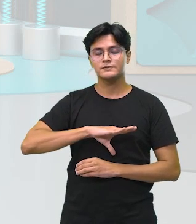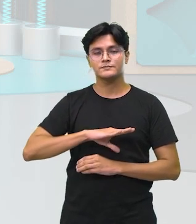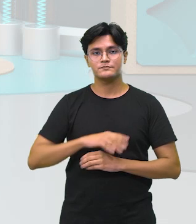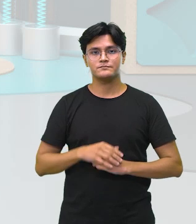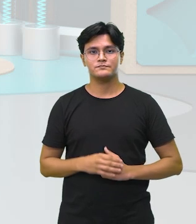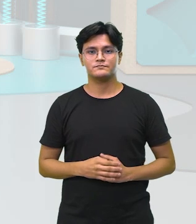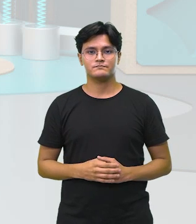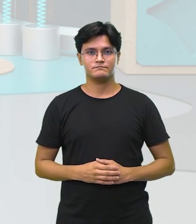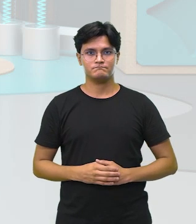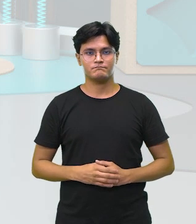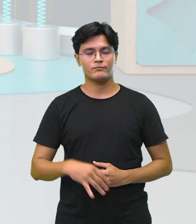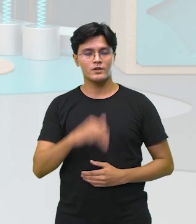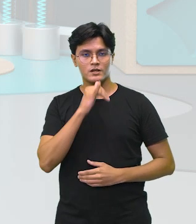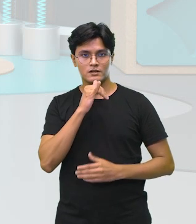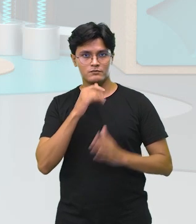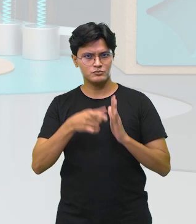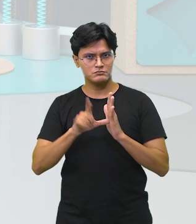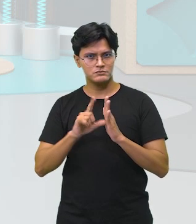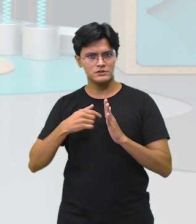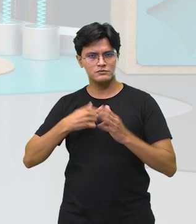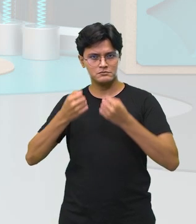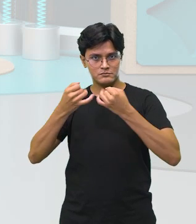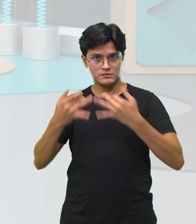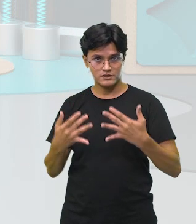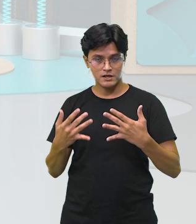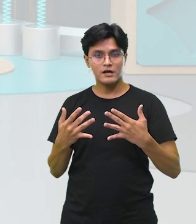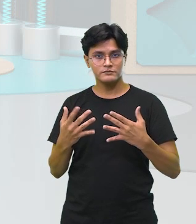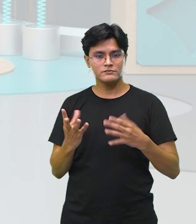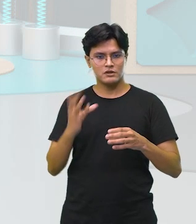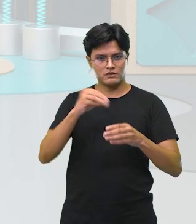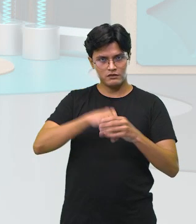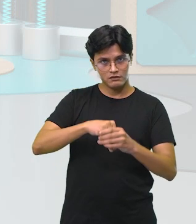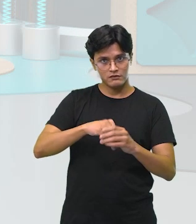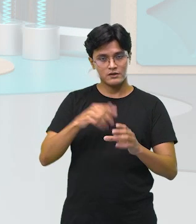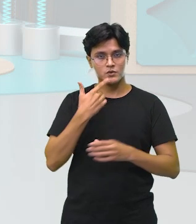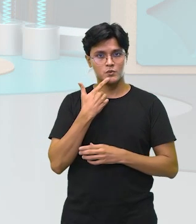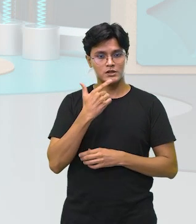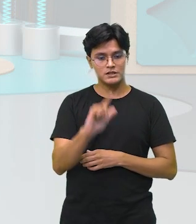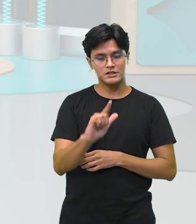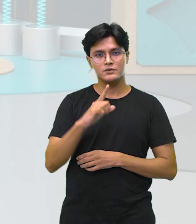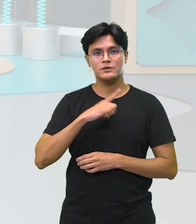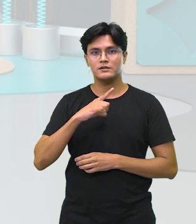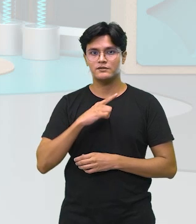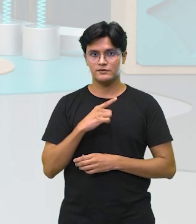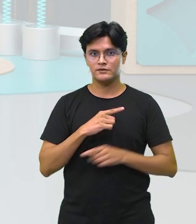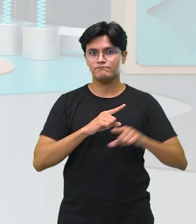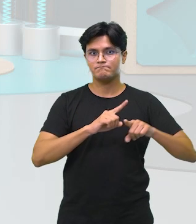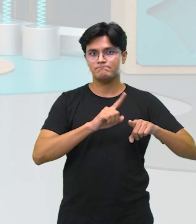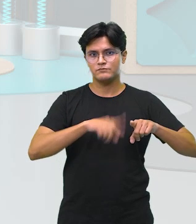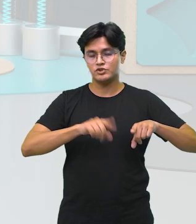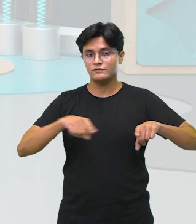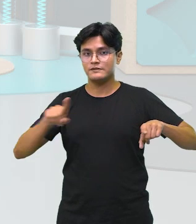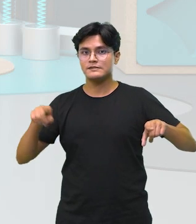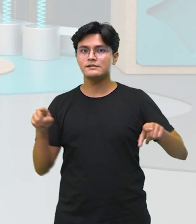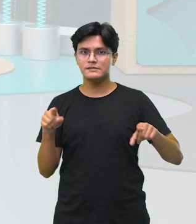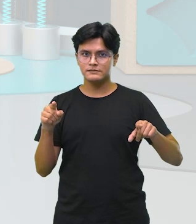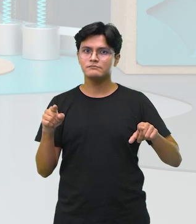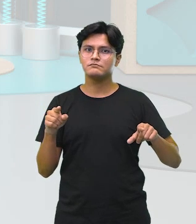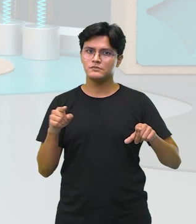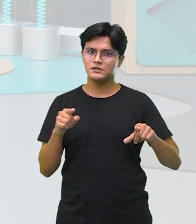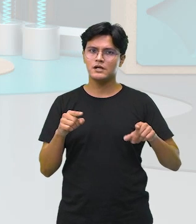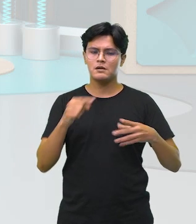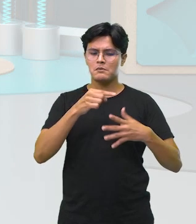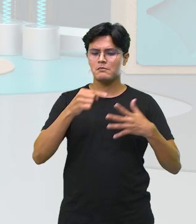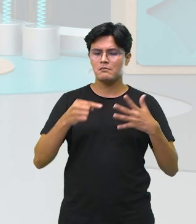o que eu acabei de falar para vocês que dentro de uma mesma língua nós vamos ter uma diversidade então Eh grande aí